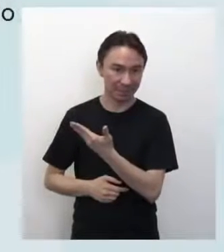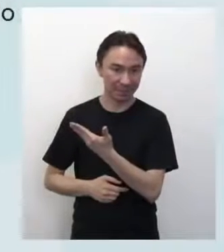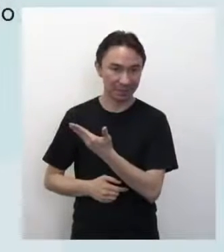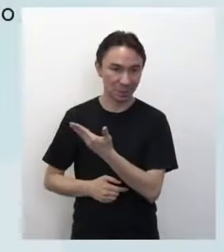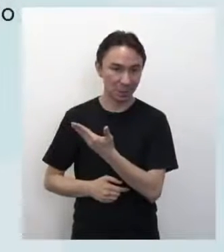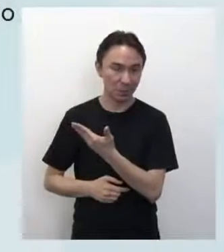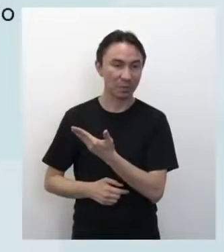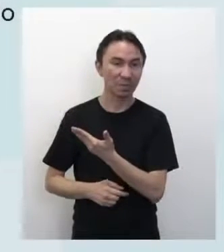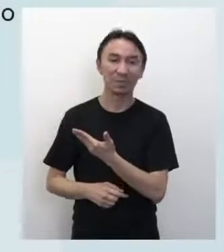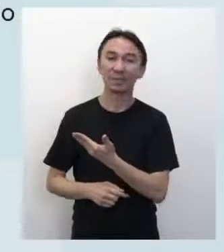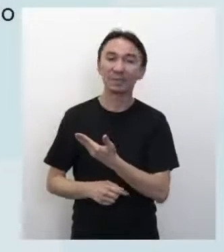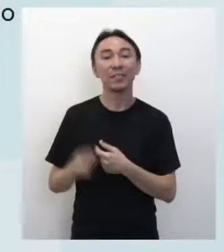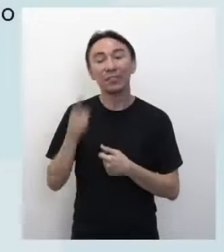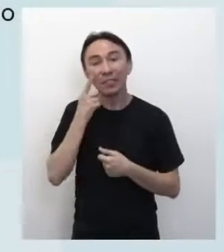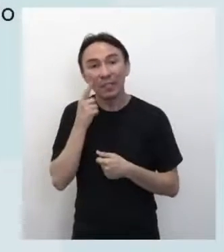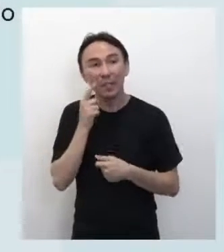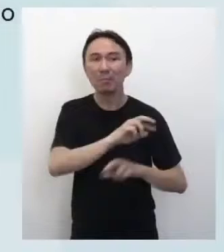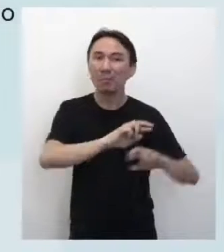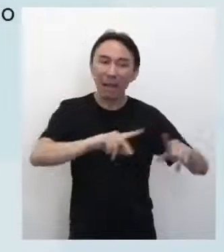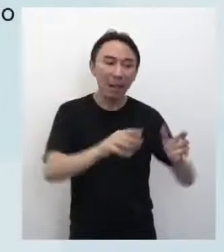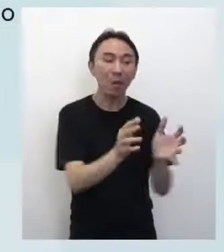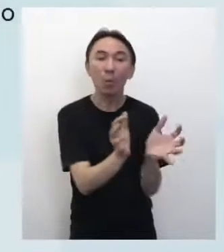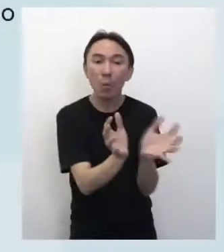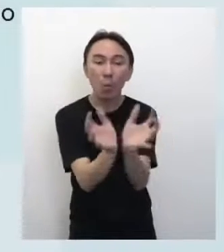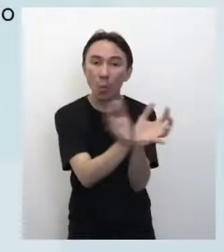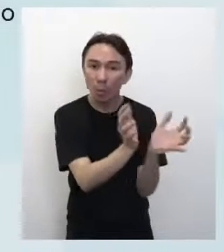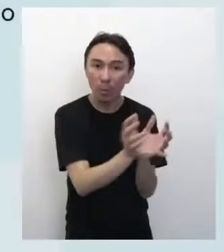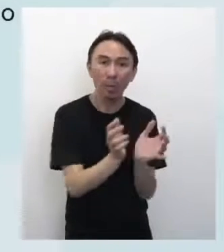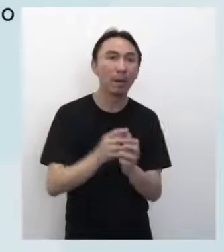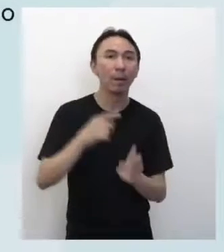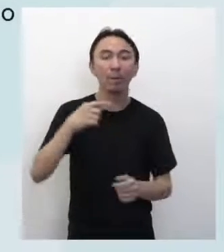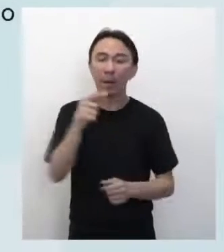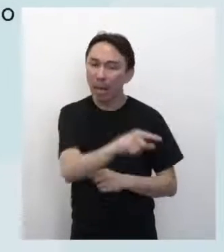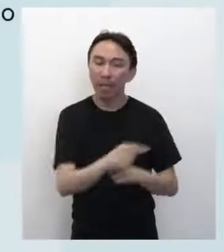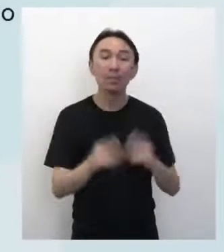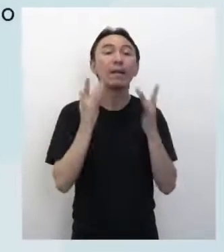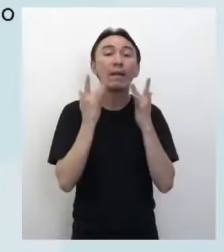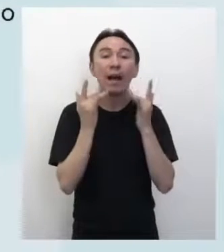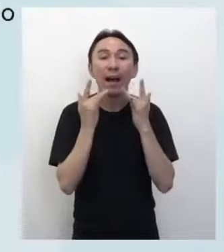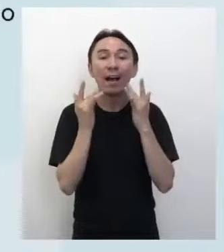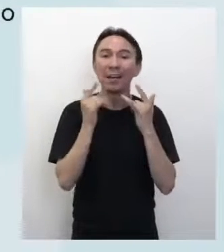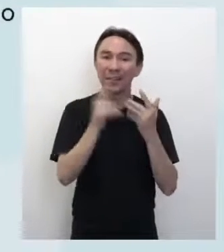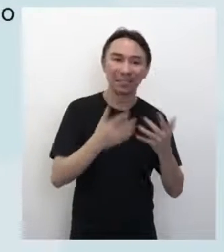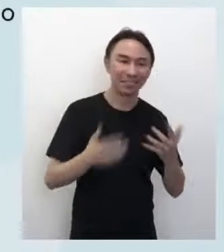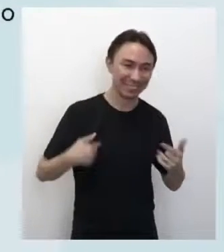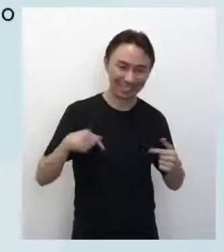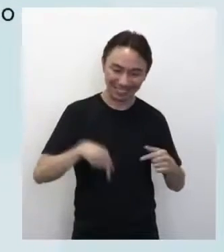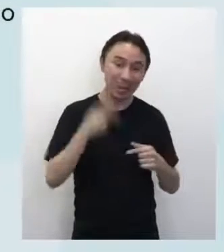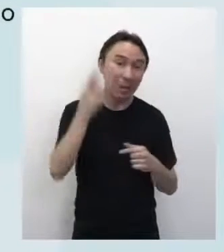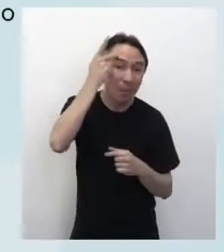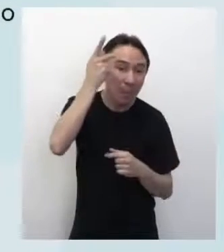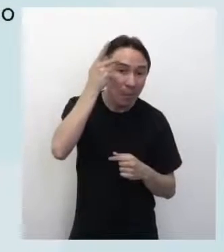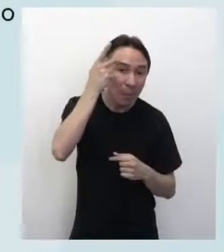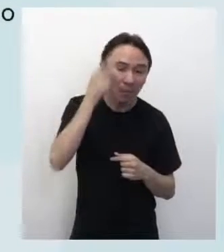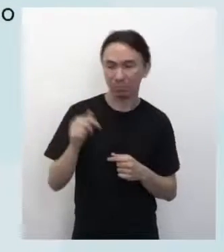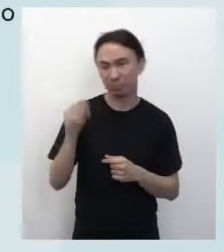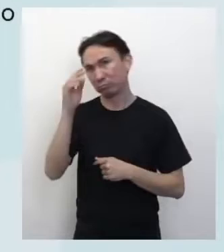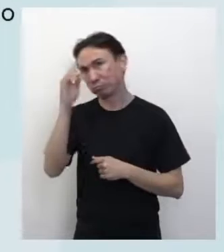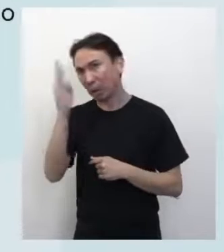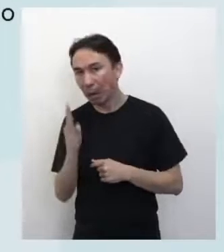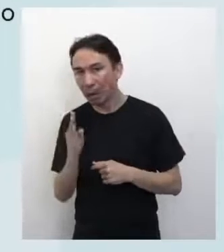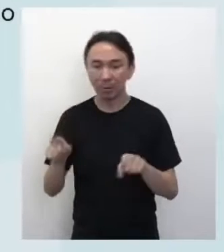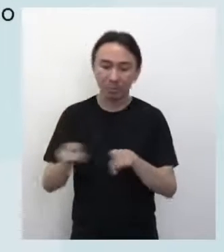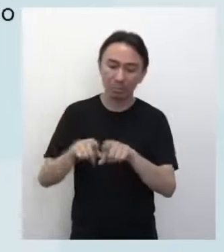apreciar artistas, grupos e coletivos cênicos do teatro de animação paulistas, brasileiros e estrangeiros de